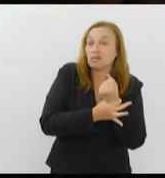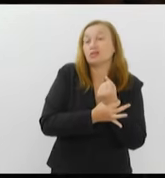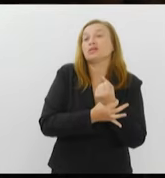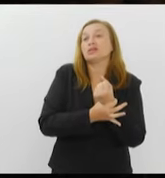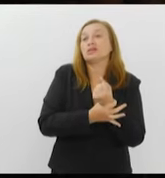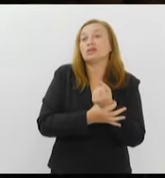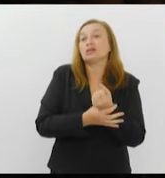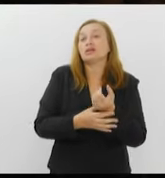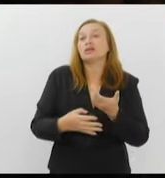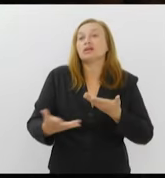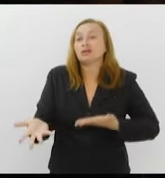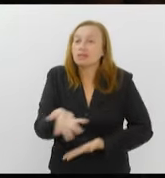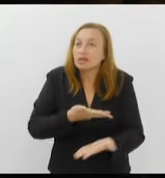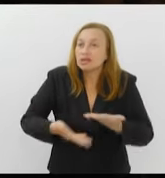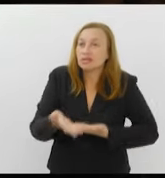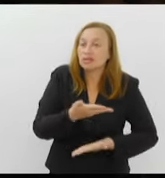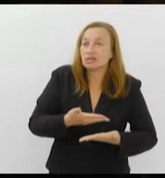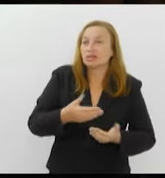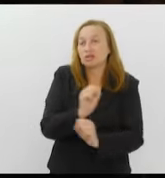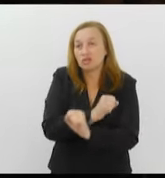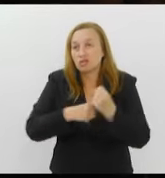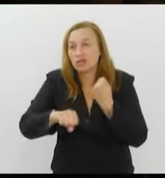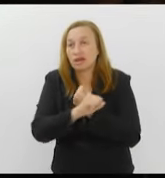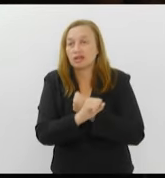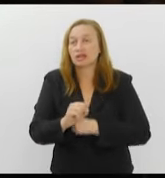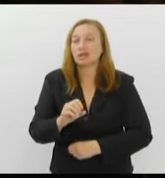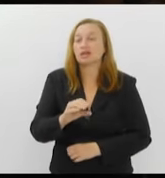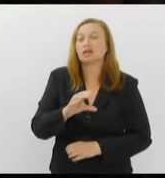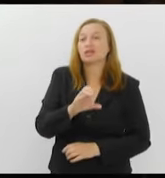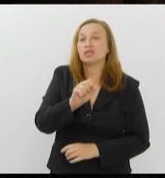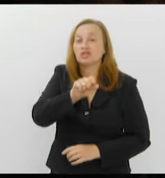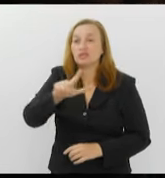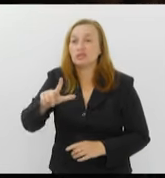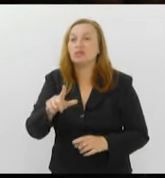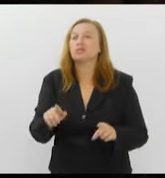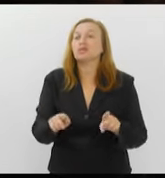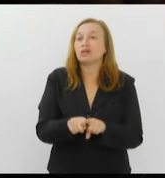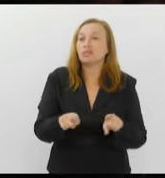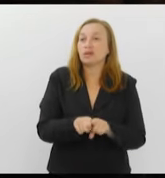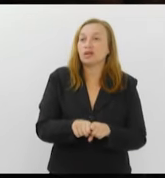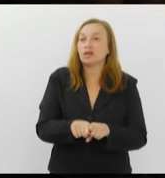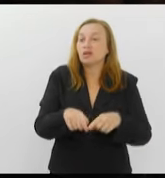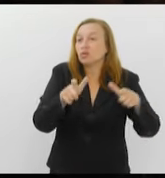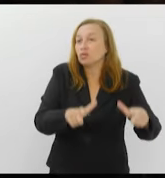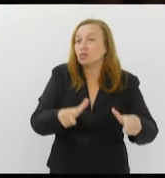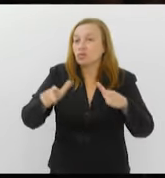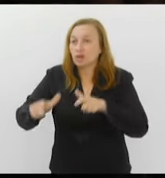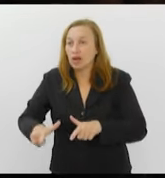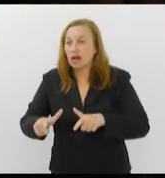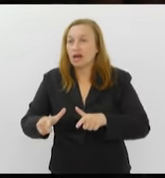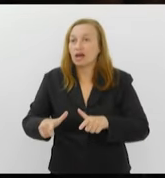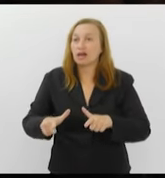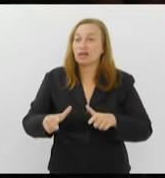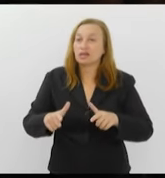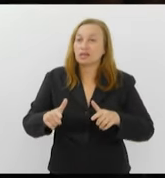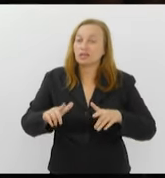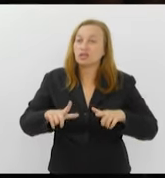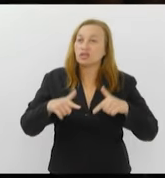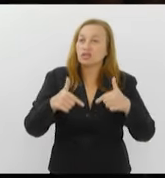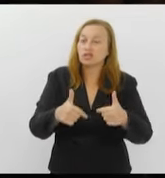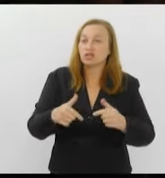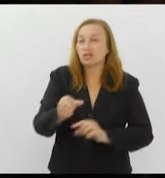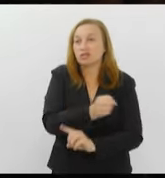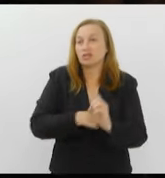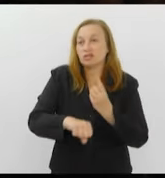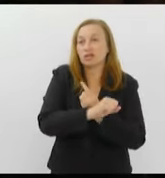da sociedade civil e da alternância nos espaços de participação da sociedade junto